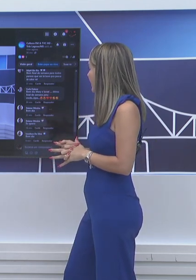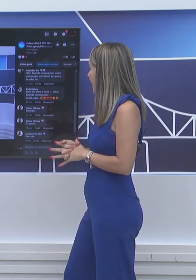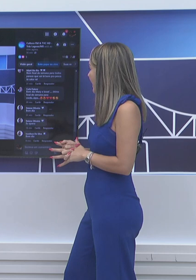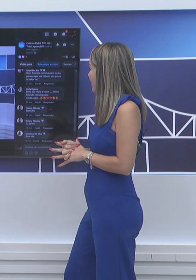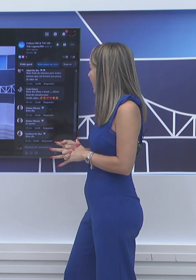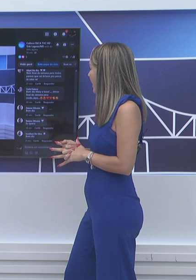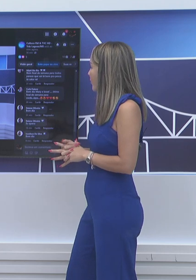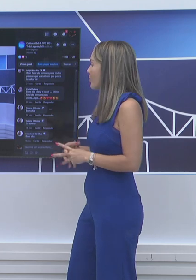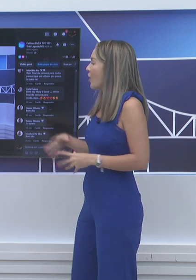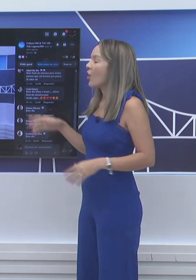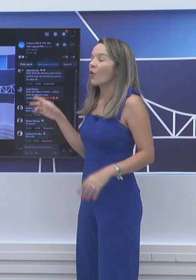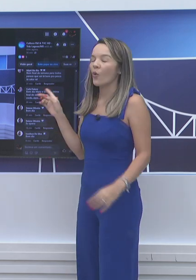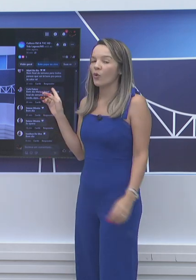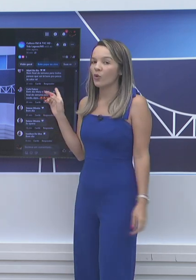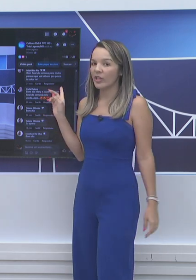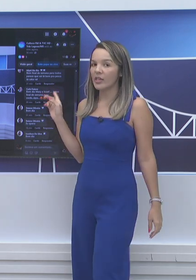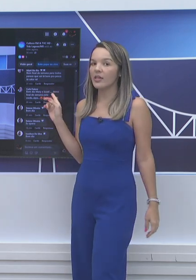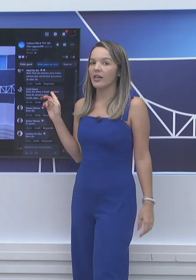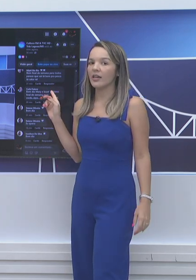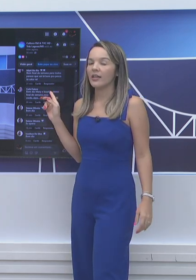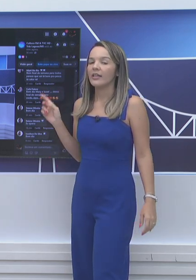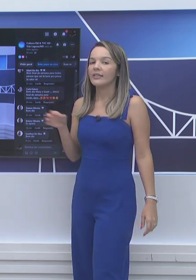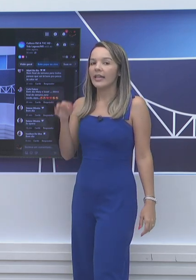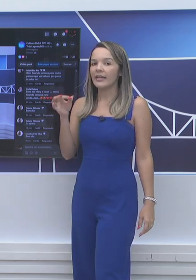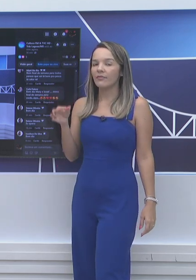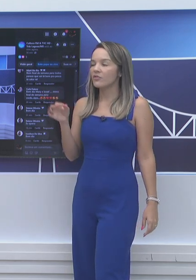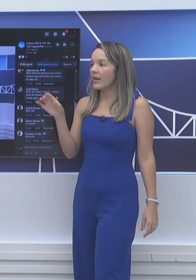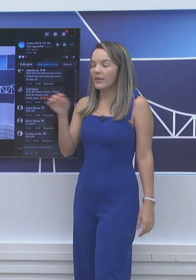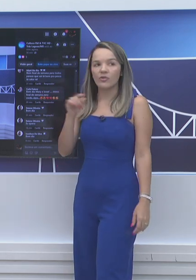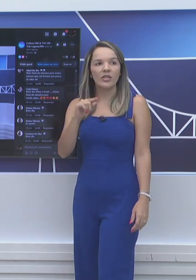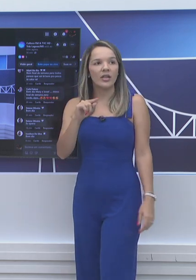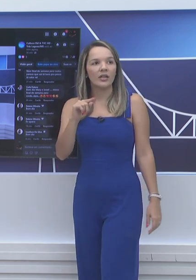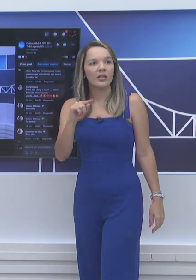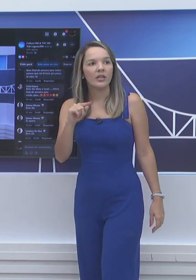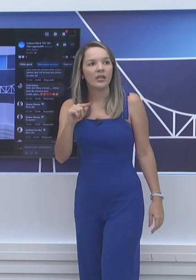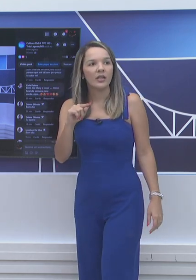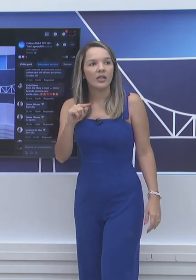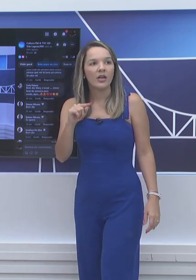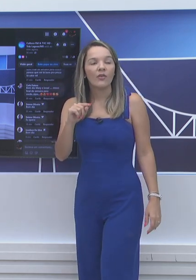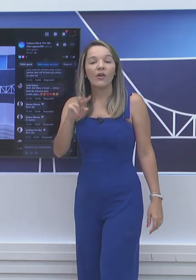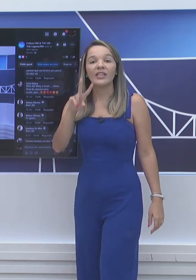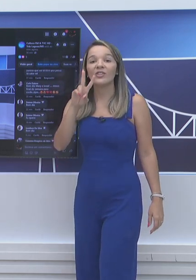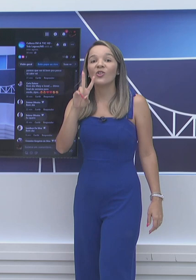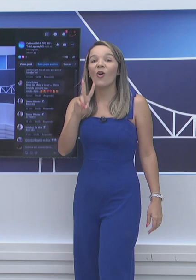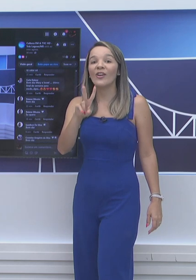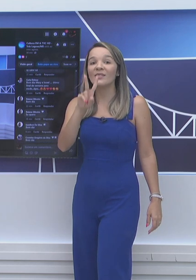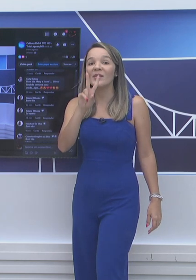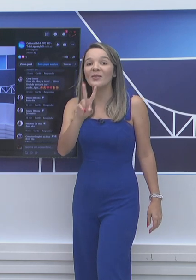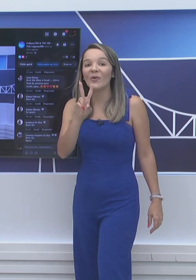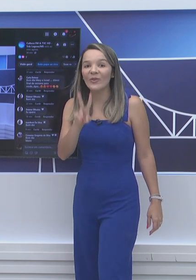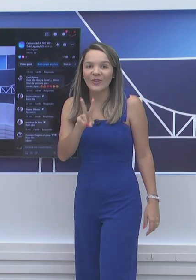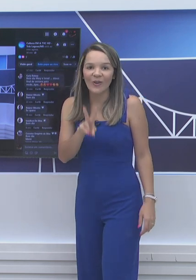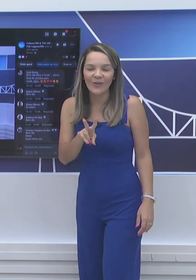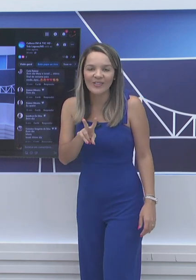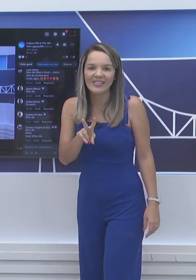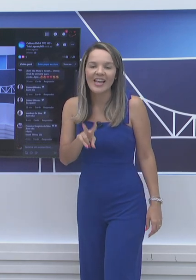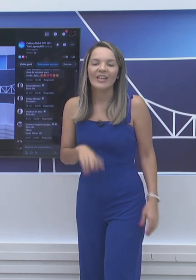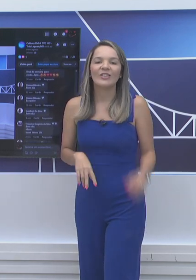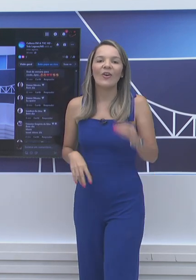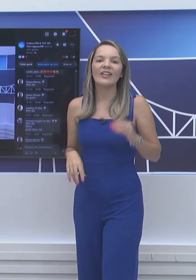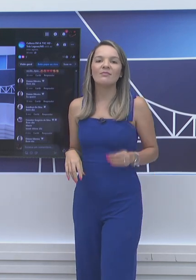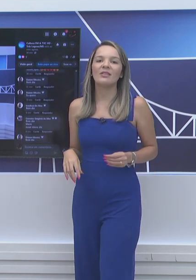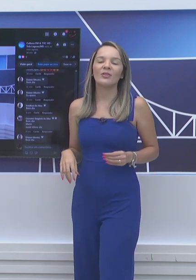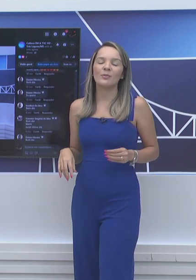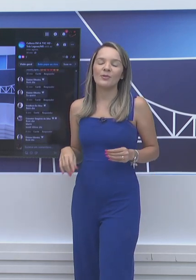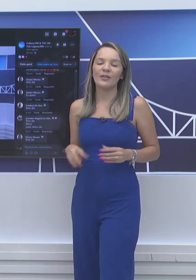para vocês. Beijo. Beijos. Ô, Doninha, tem... Já é meio-dia? Já é meio-dia. Oh, falta não! 2 minutos.